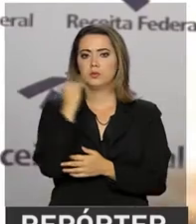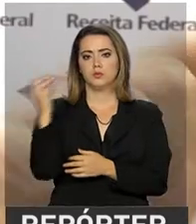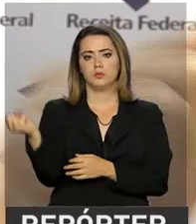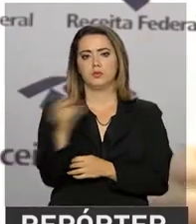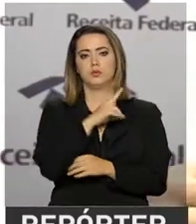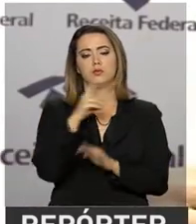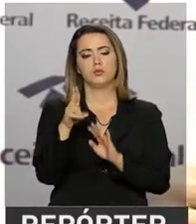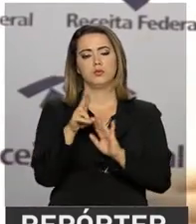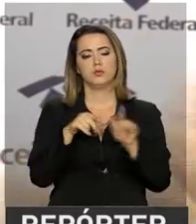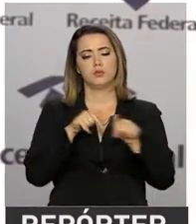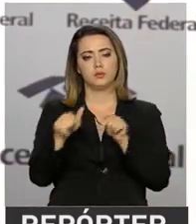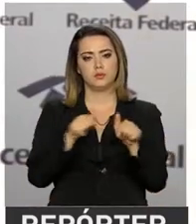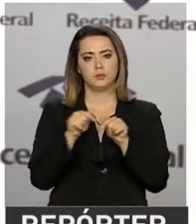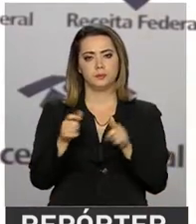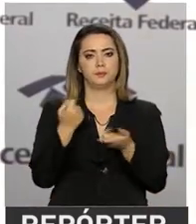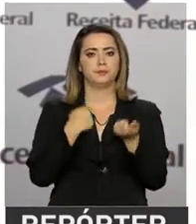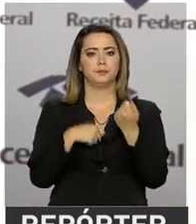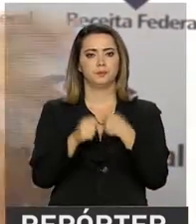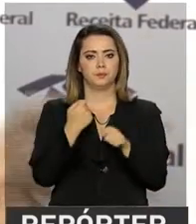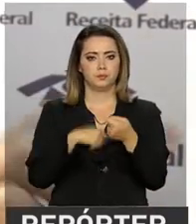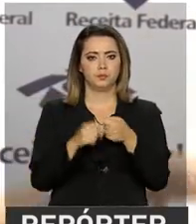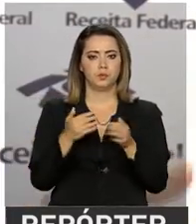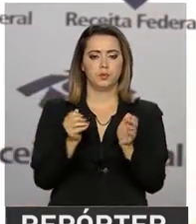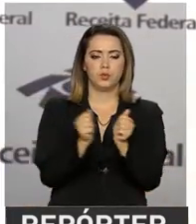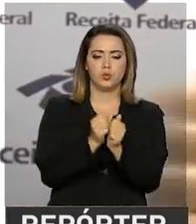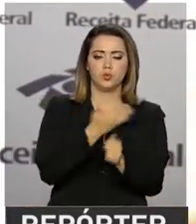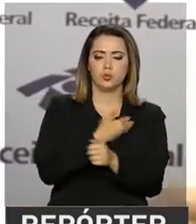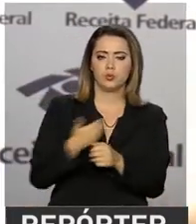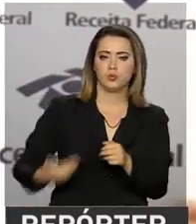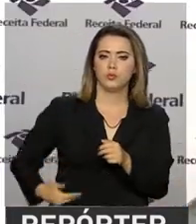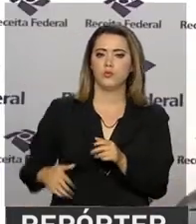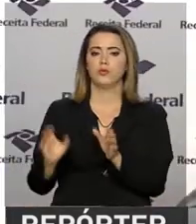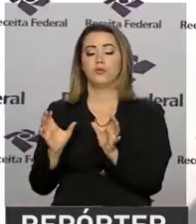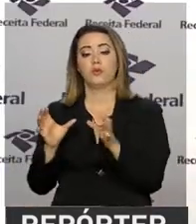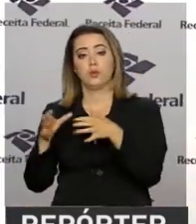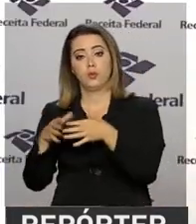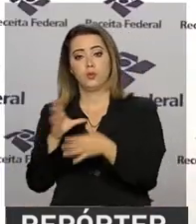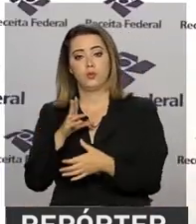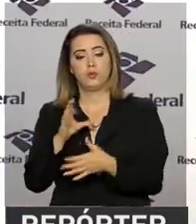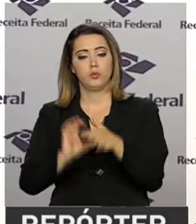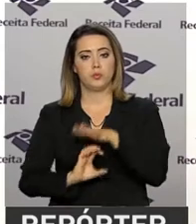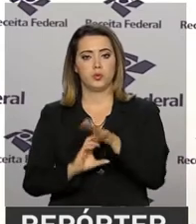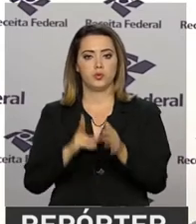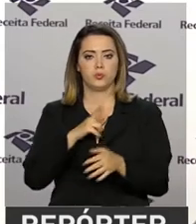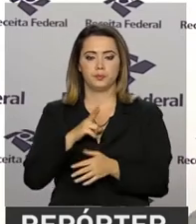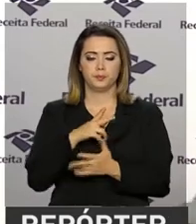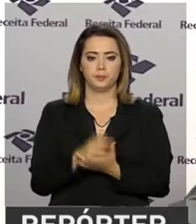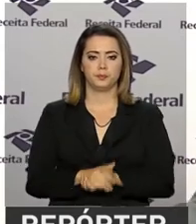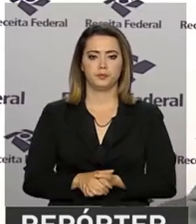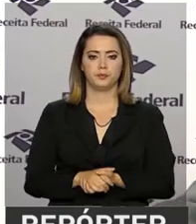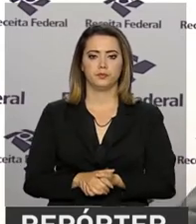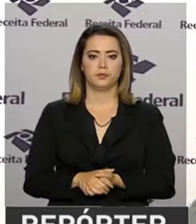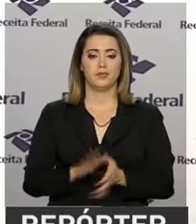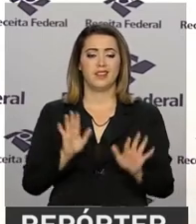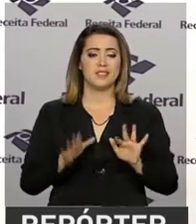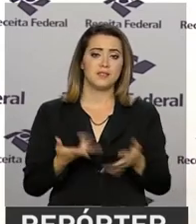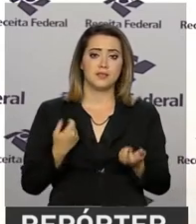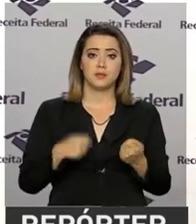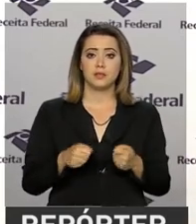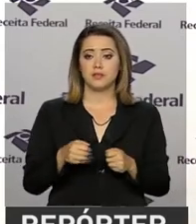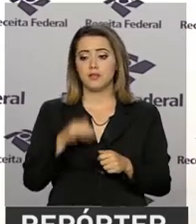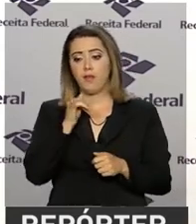das atividades e relações do governo com as empresas contribui com a mesma informação para 23 órgãos